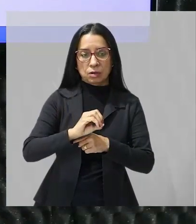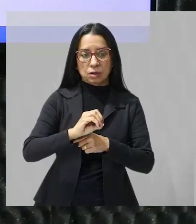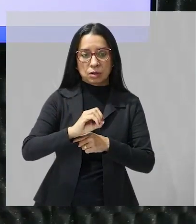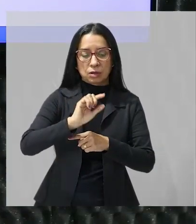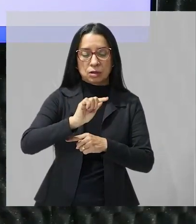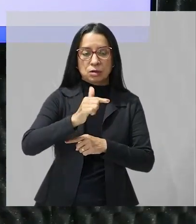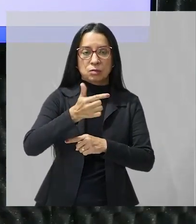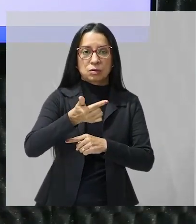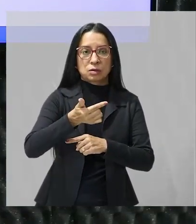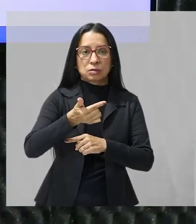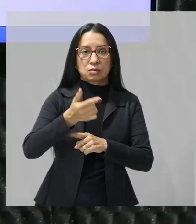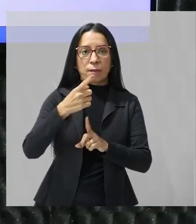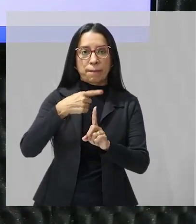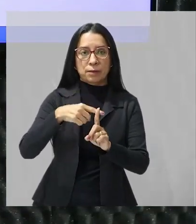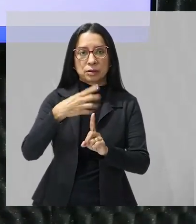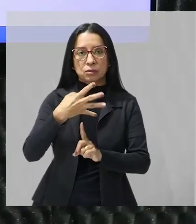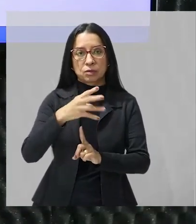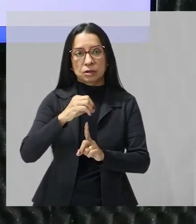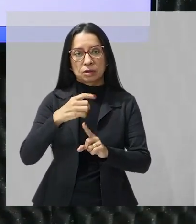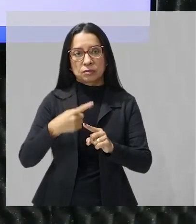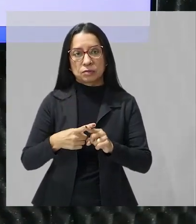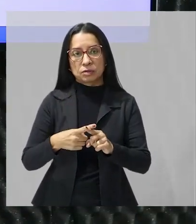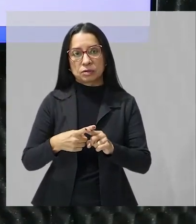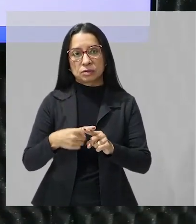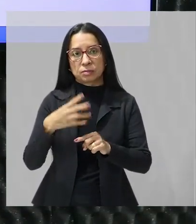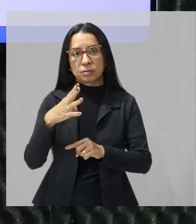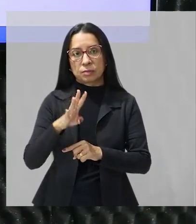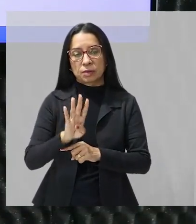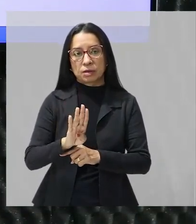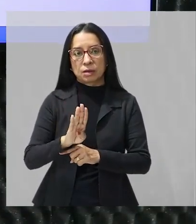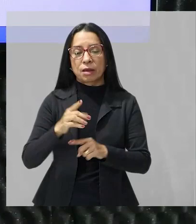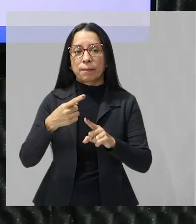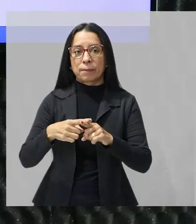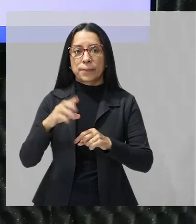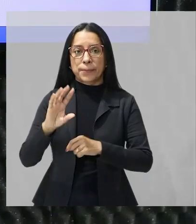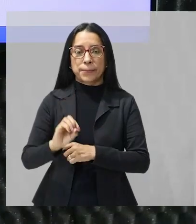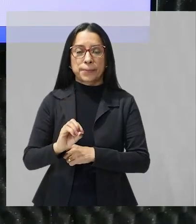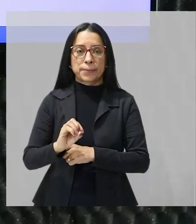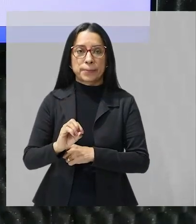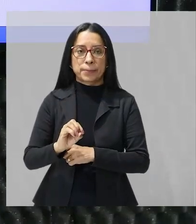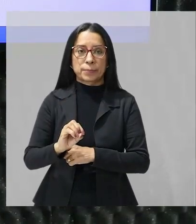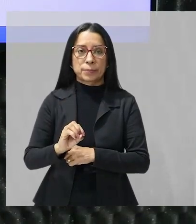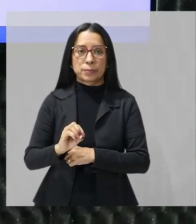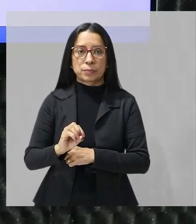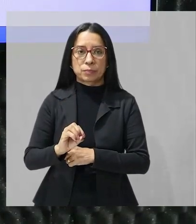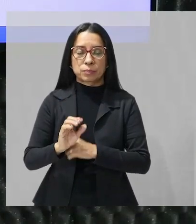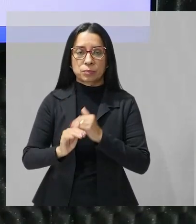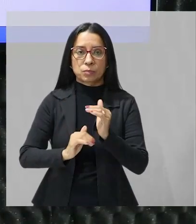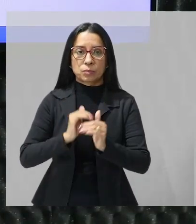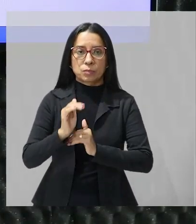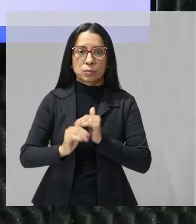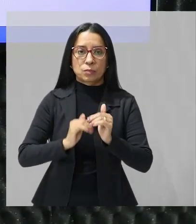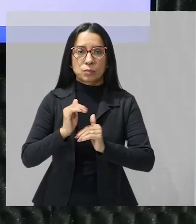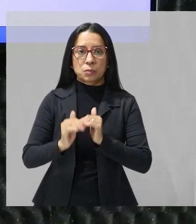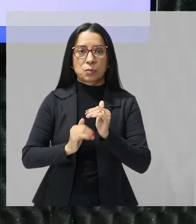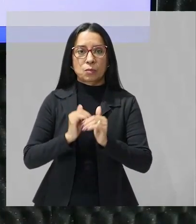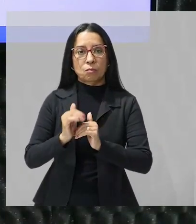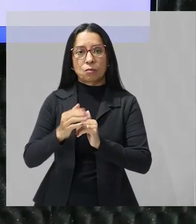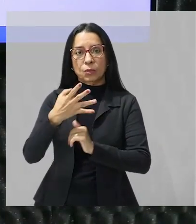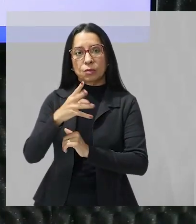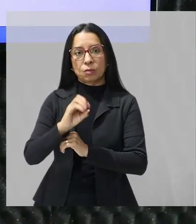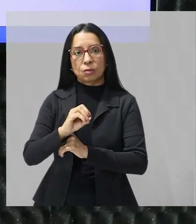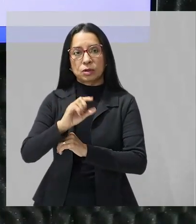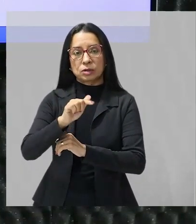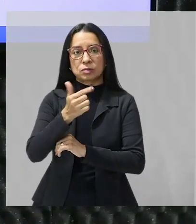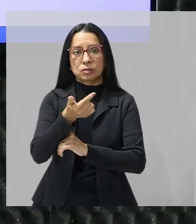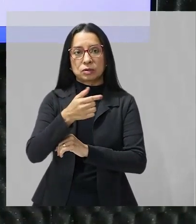ao quadrado, mais 40 vezes b, mais 0. E aqui, ó, desenvolvendo essa potência, o 40